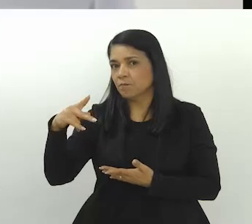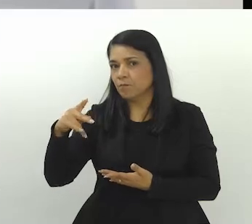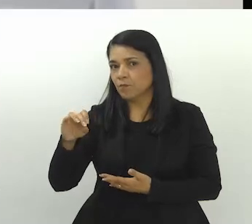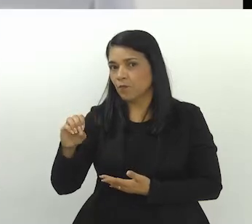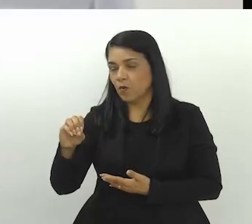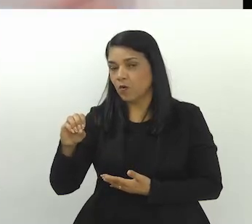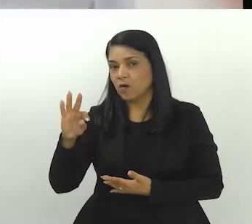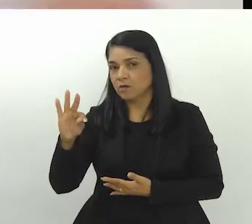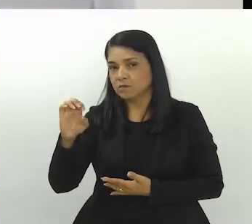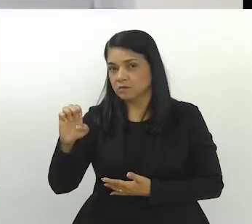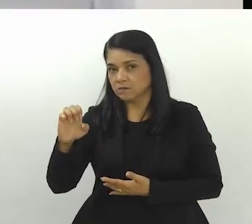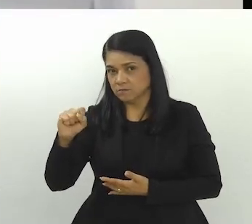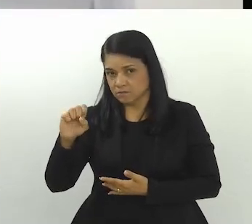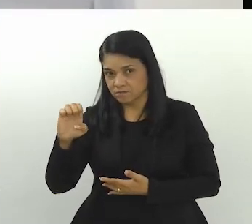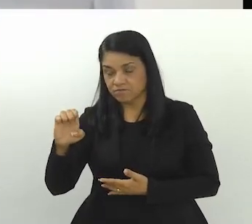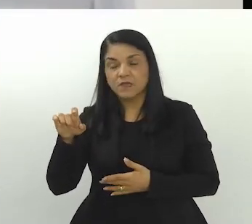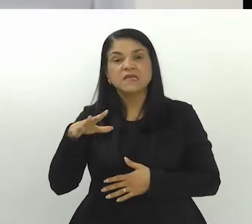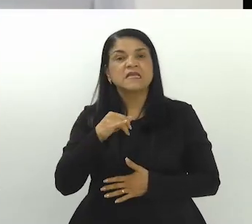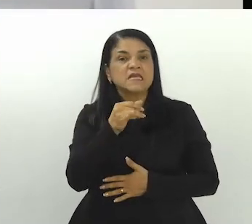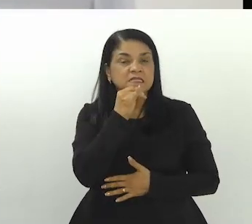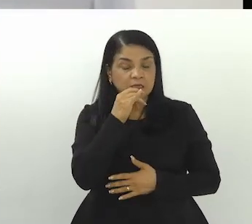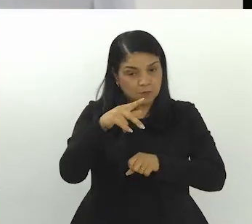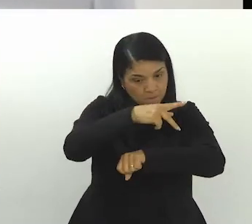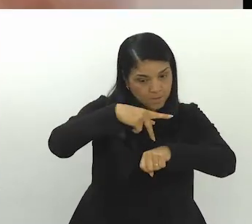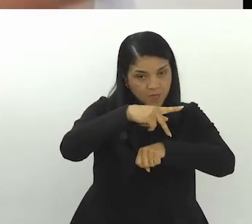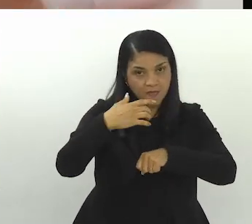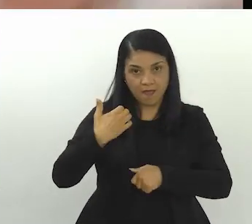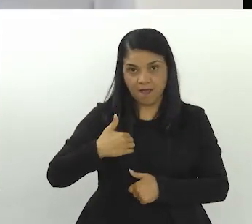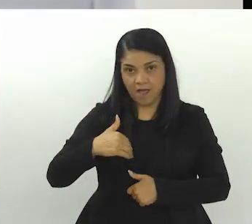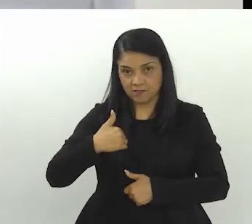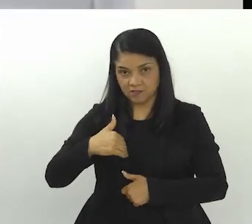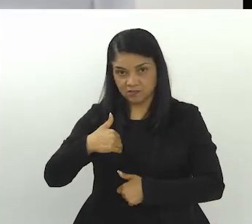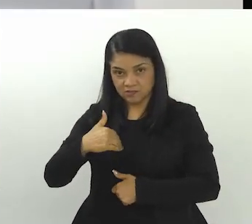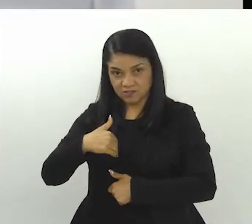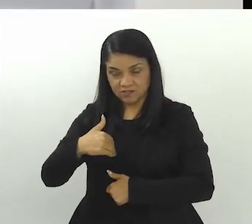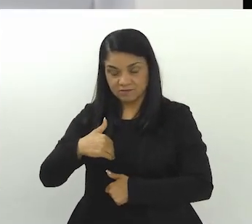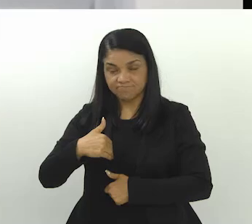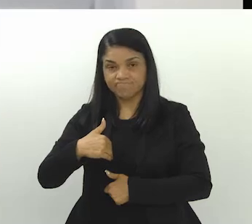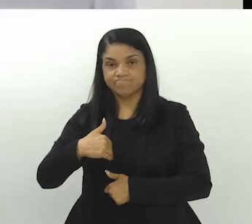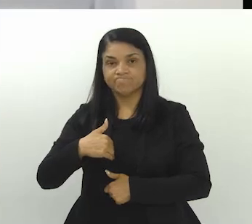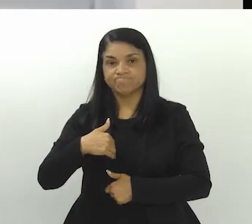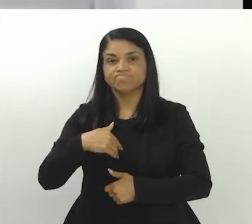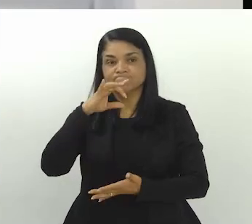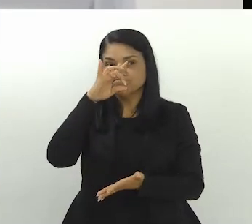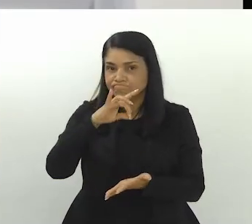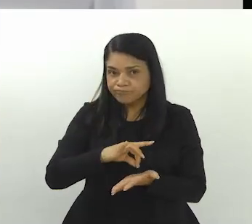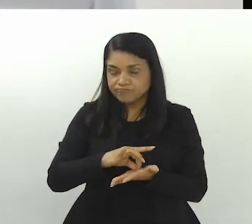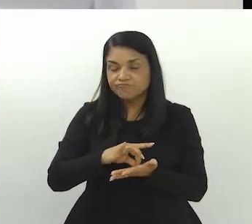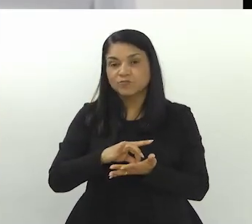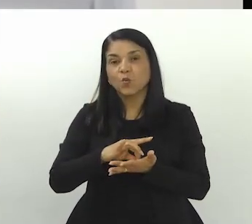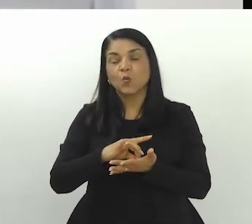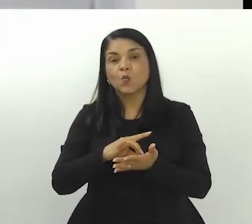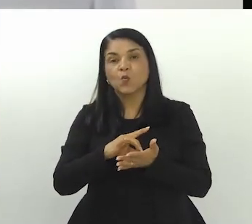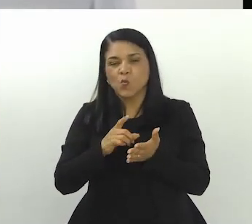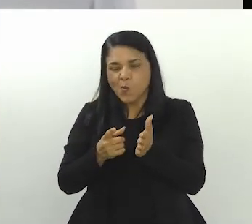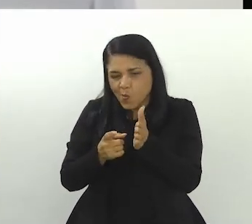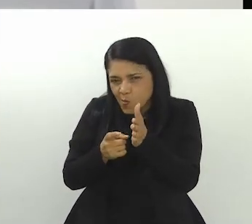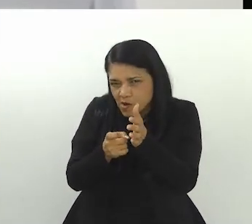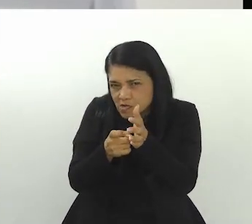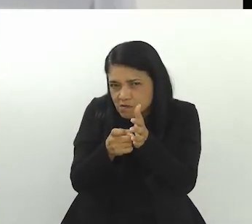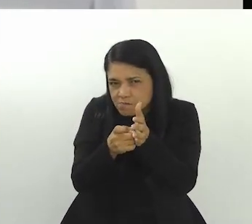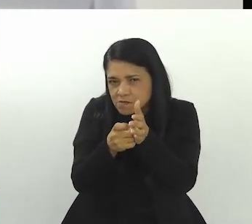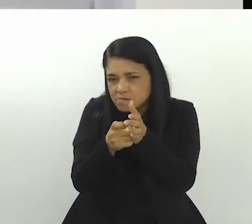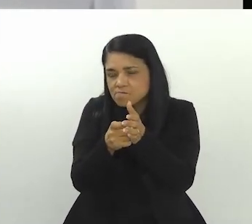seguinte, né? A Argentina, por exemplo, né, ela é um país, né, onde o crime organizado